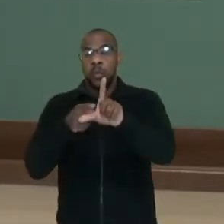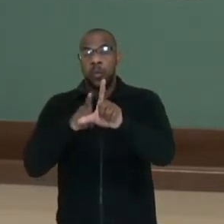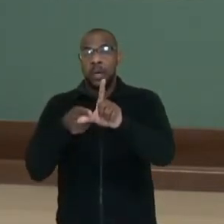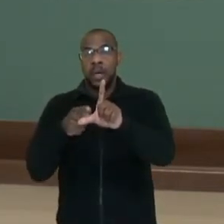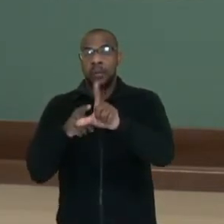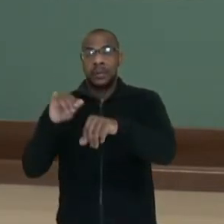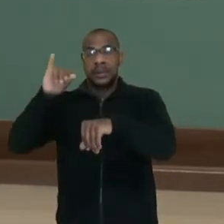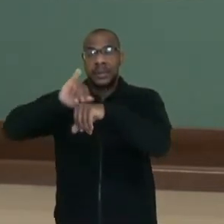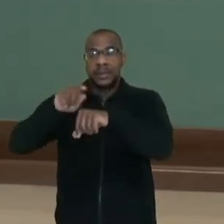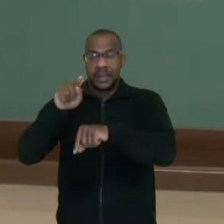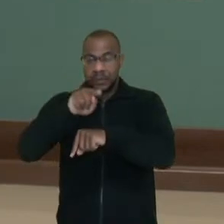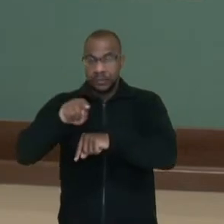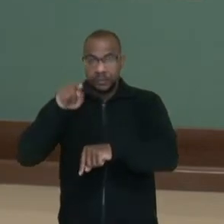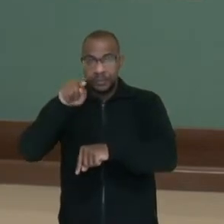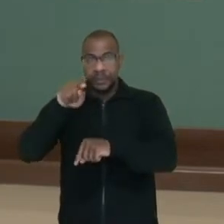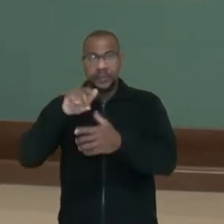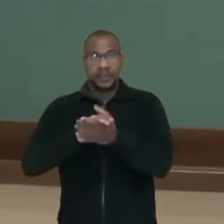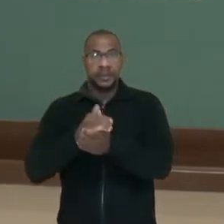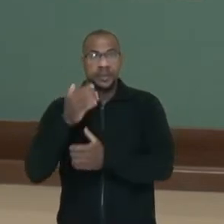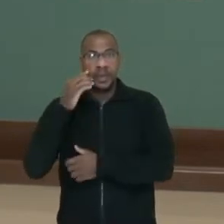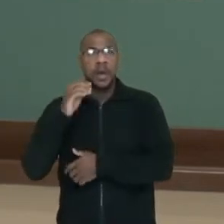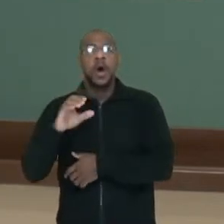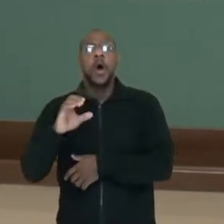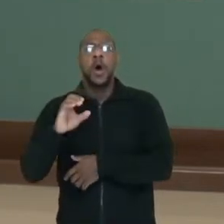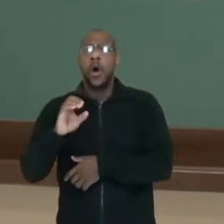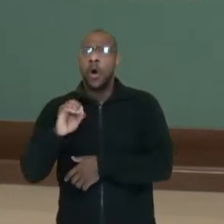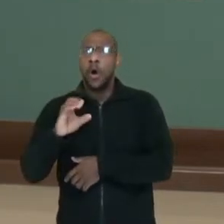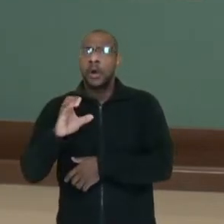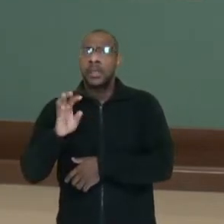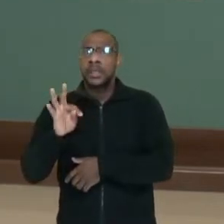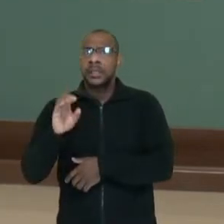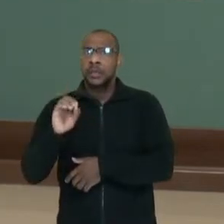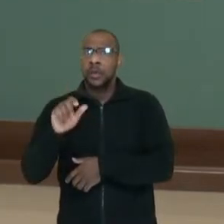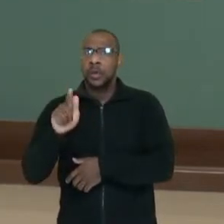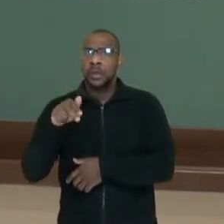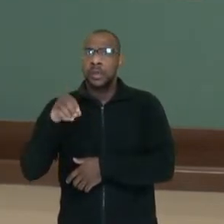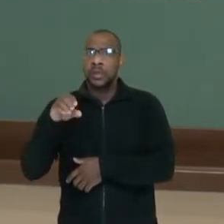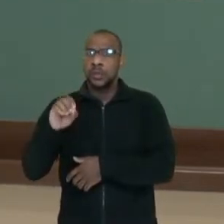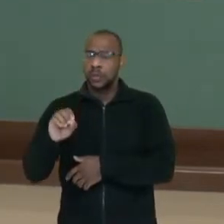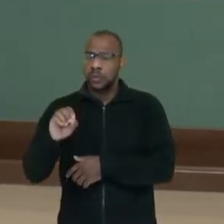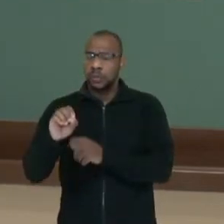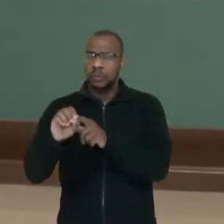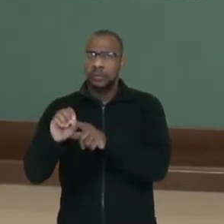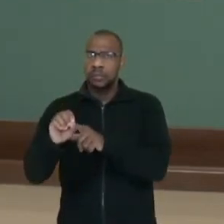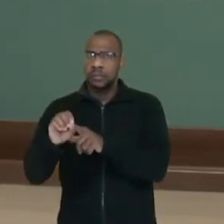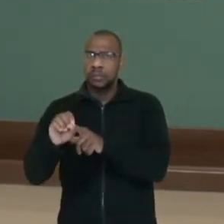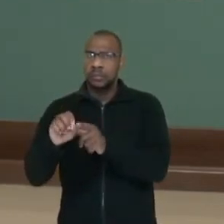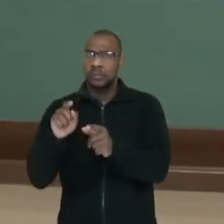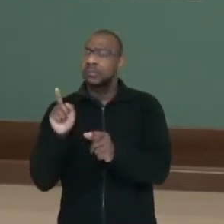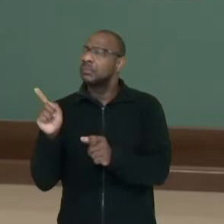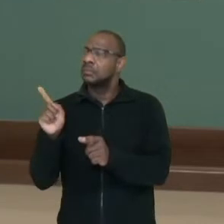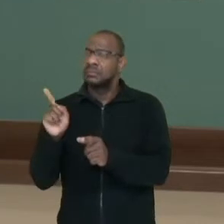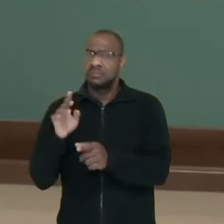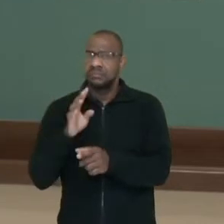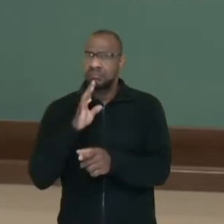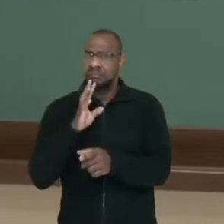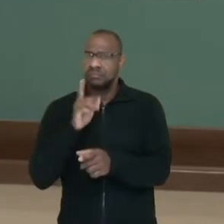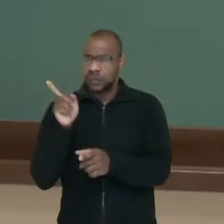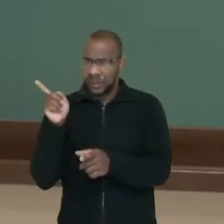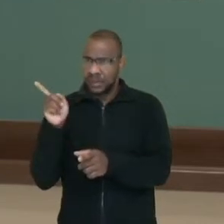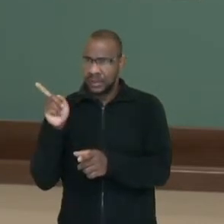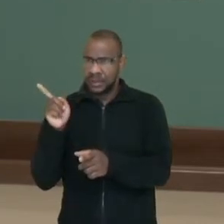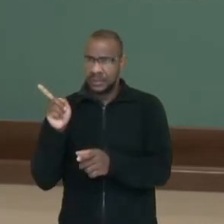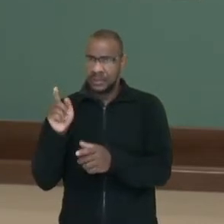Esta palavrinha. O que é um octógono regular? Quem gosta de assistir UFC, MMA, acho que sabe o que é um octógono,